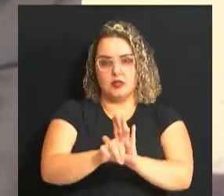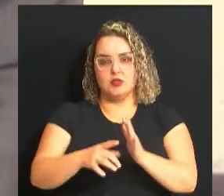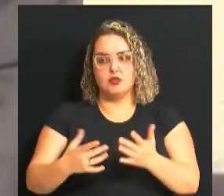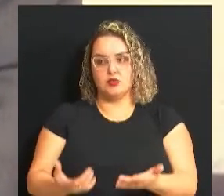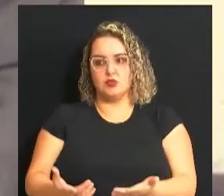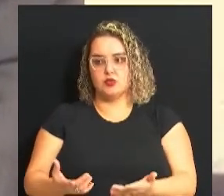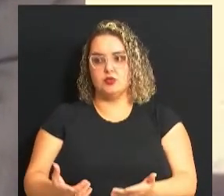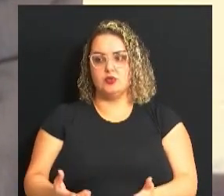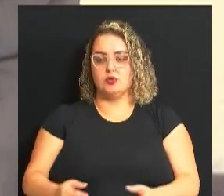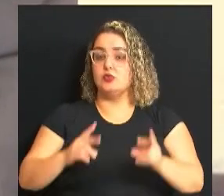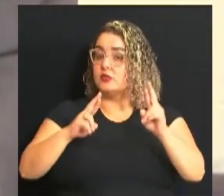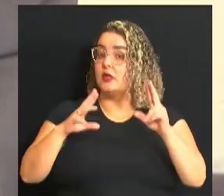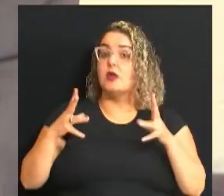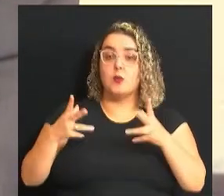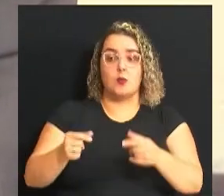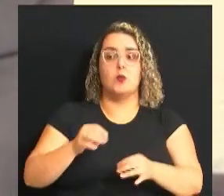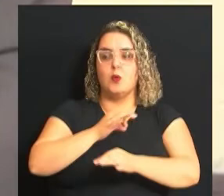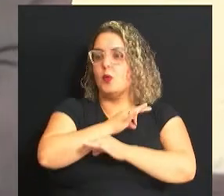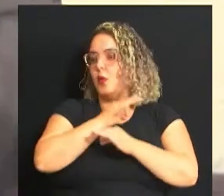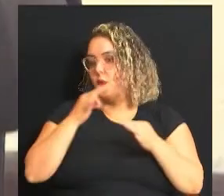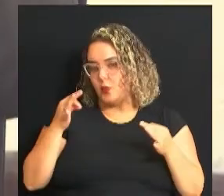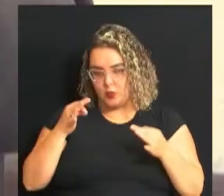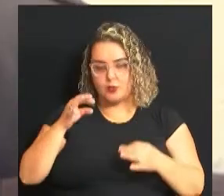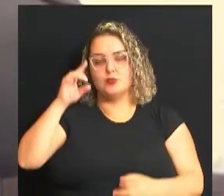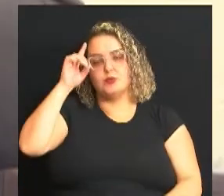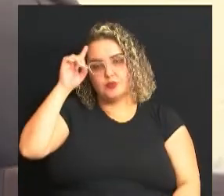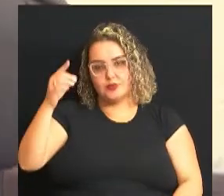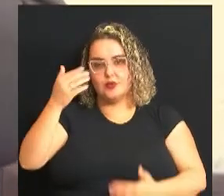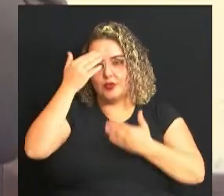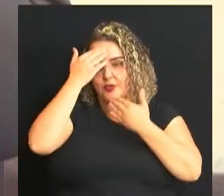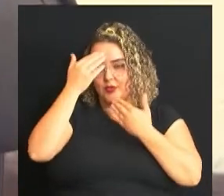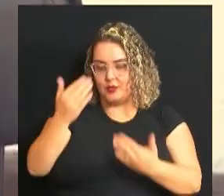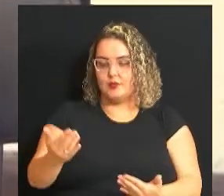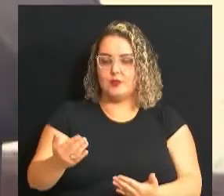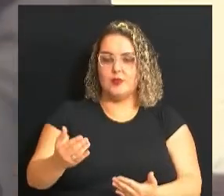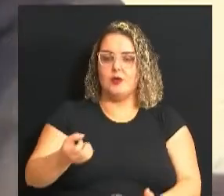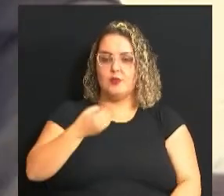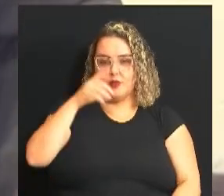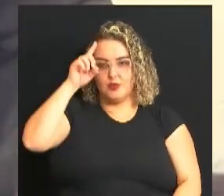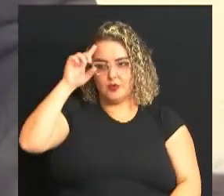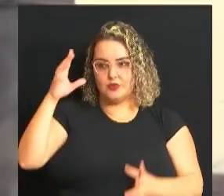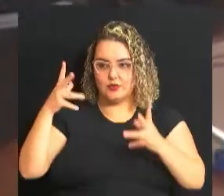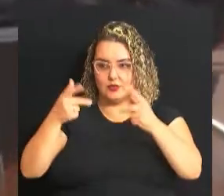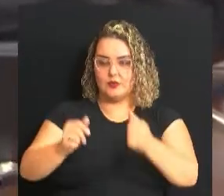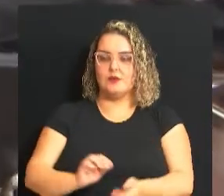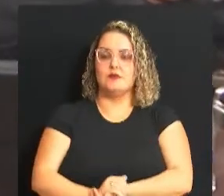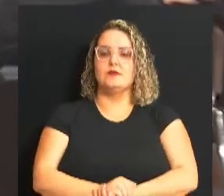e desejando a todos um excelente dia. Muito obrigado, bom dia a todos.